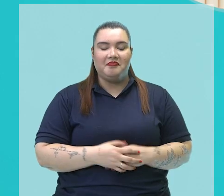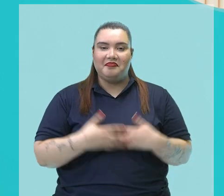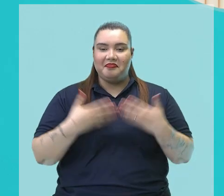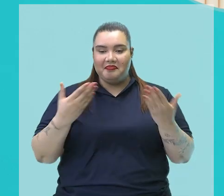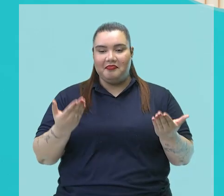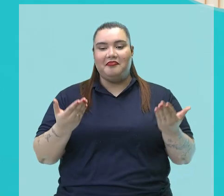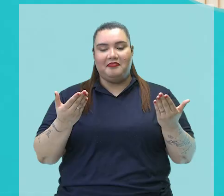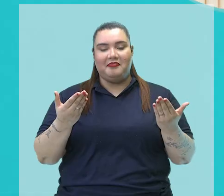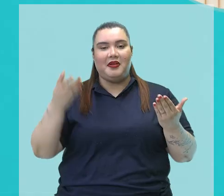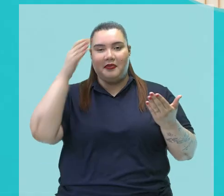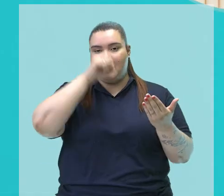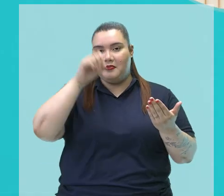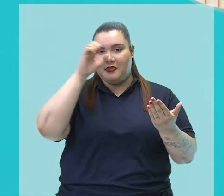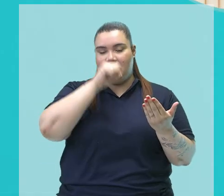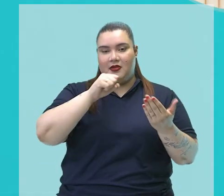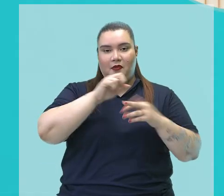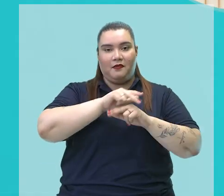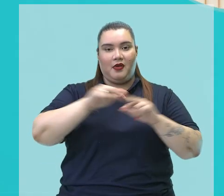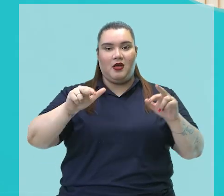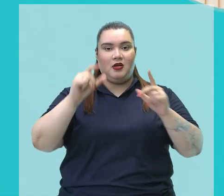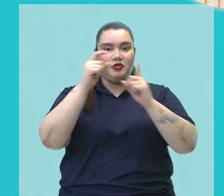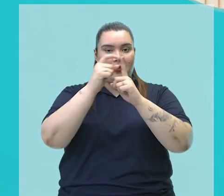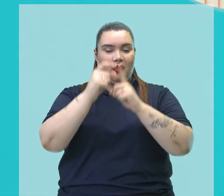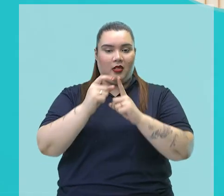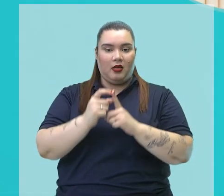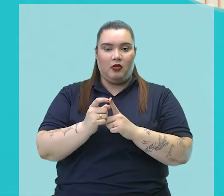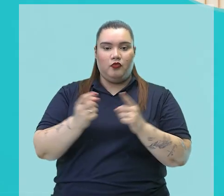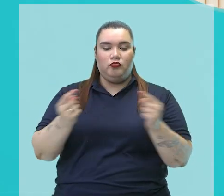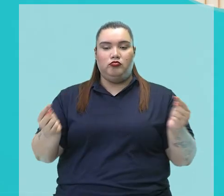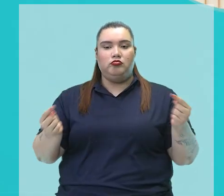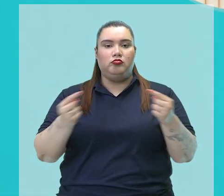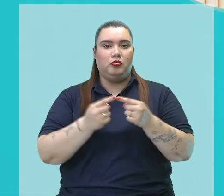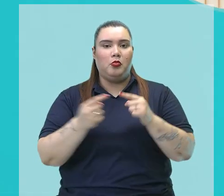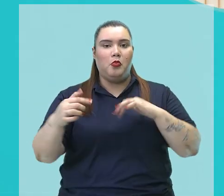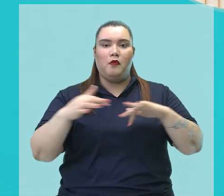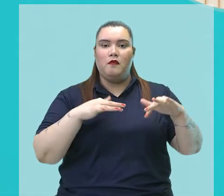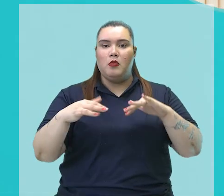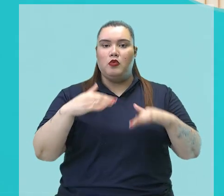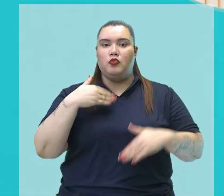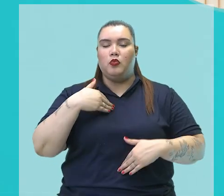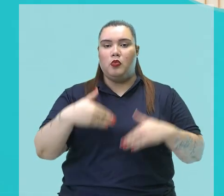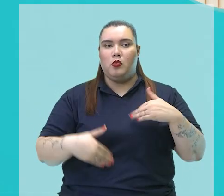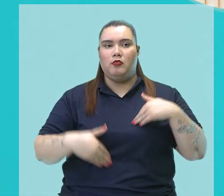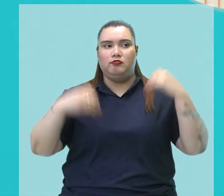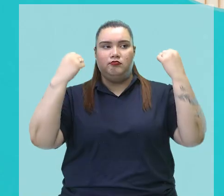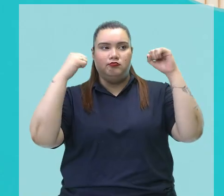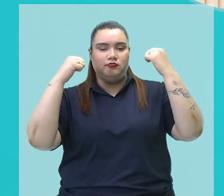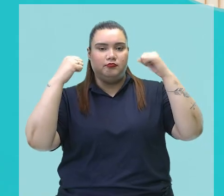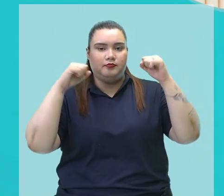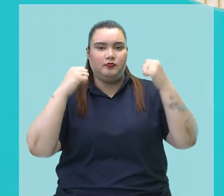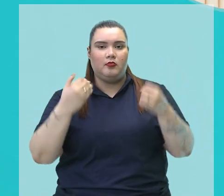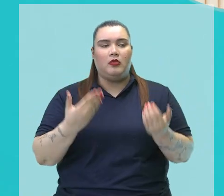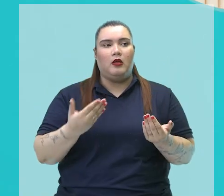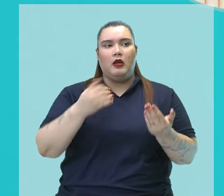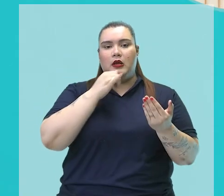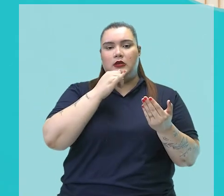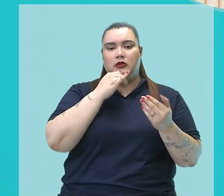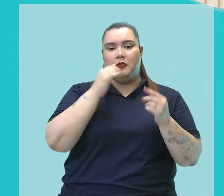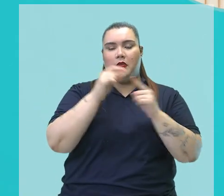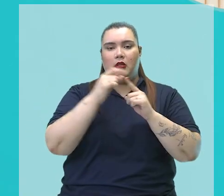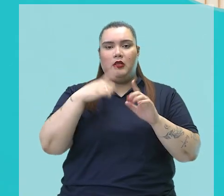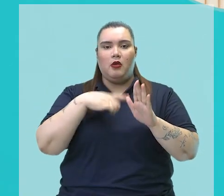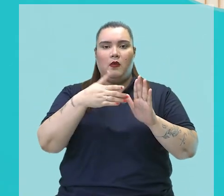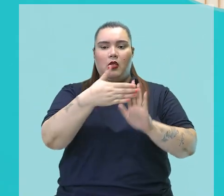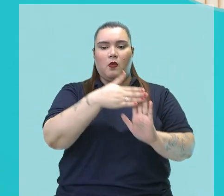Então, várias palavrinhas aí relacionado aí à parte, né, de atividade física, né, como relaxar, né, palavras ali como alongar,